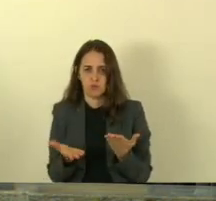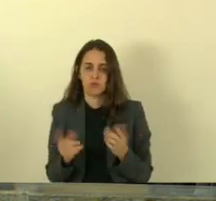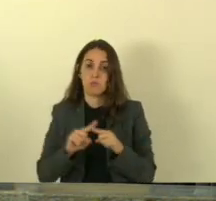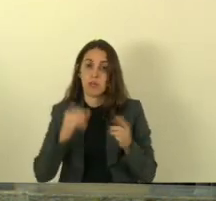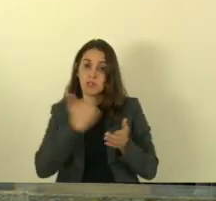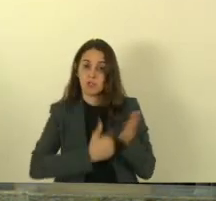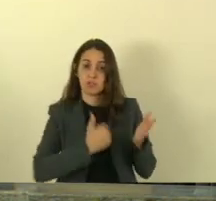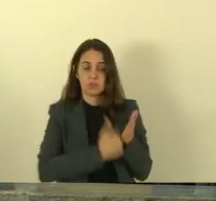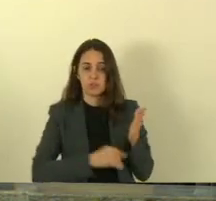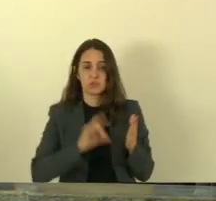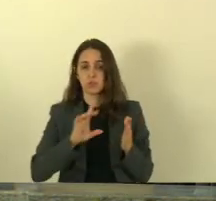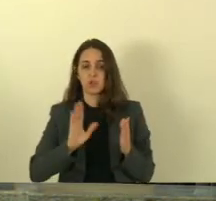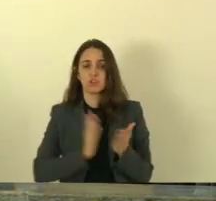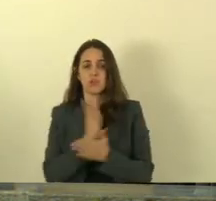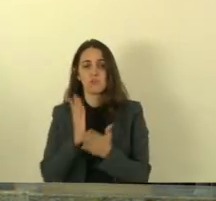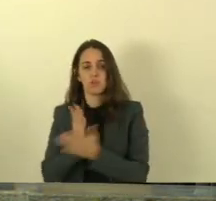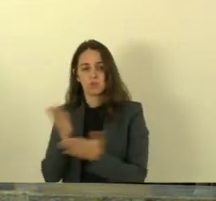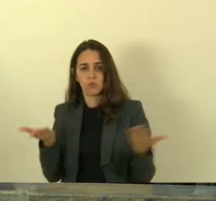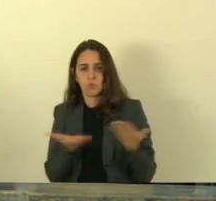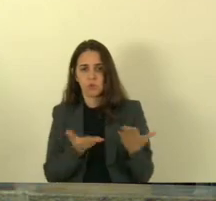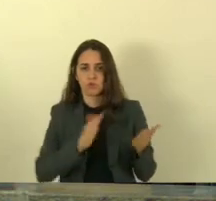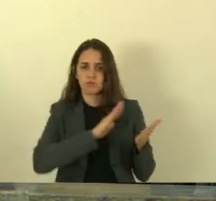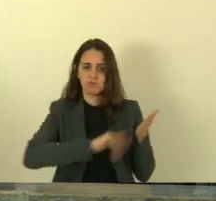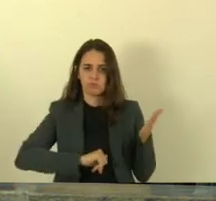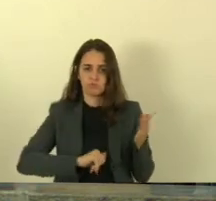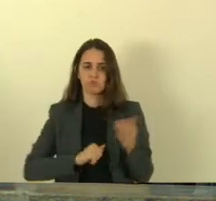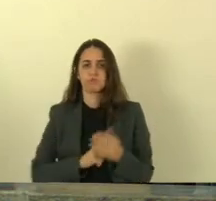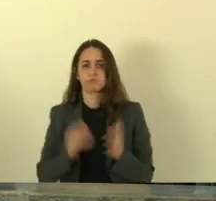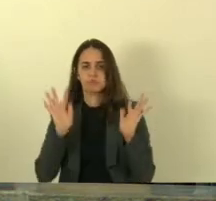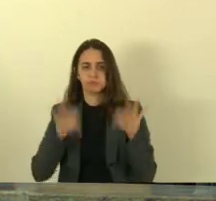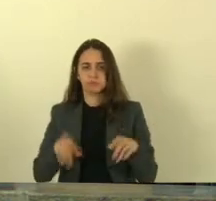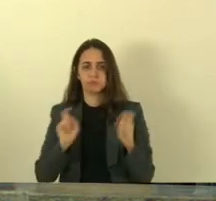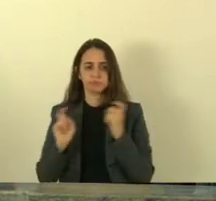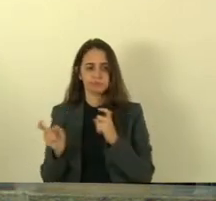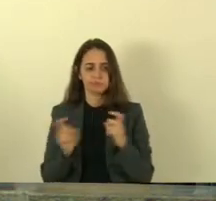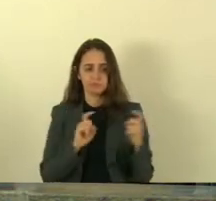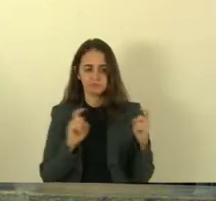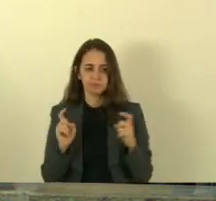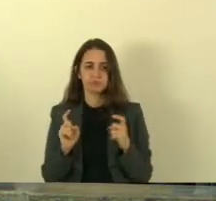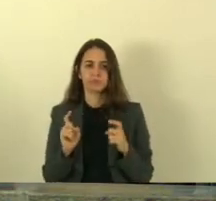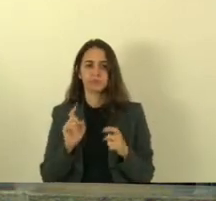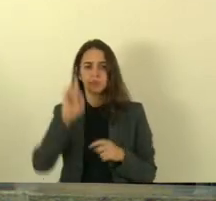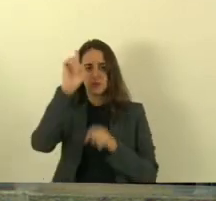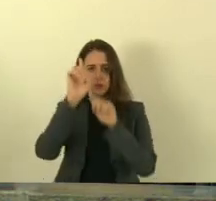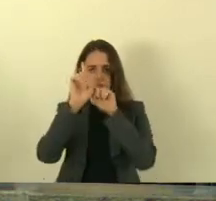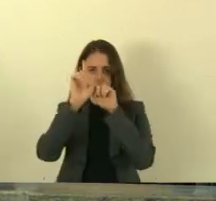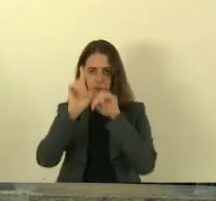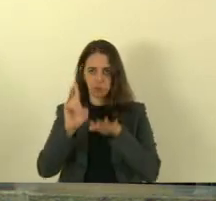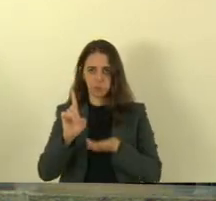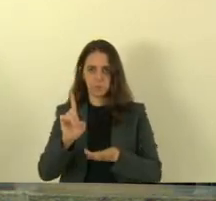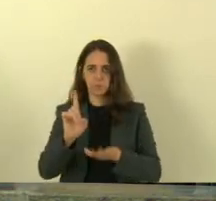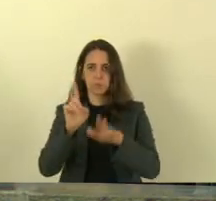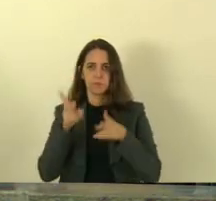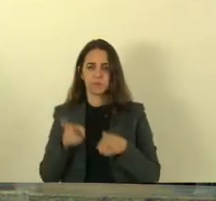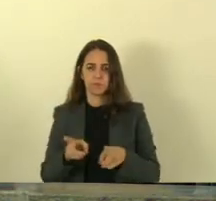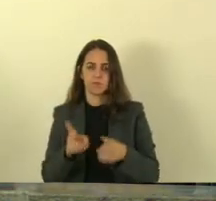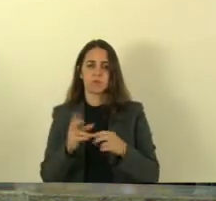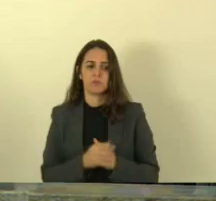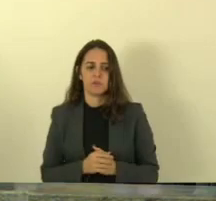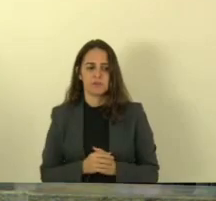exceto as matérias votadas hoje está encerrada a sessão e que Deus continue nos abençoando